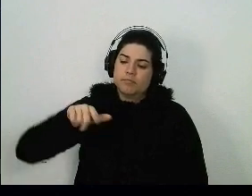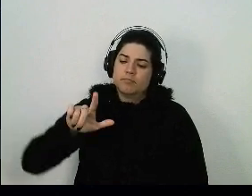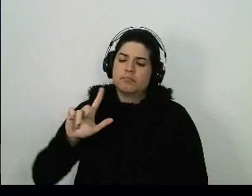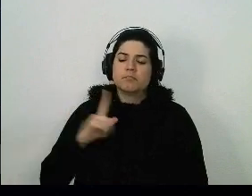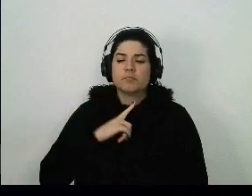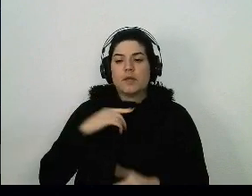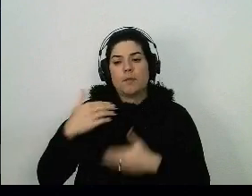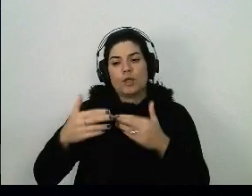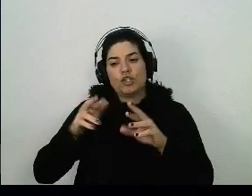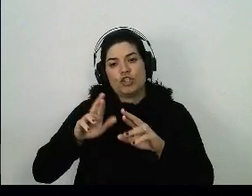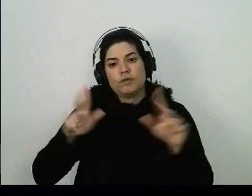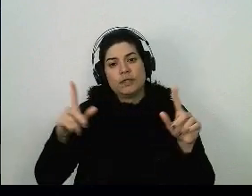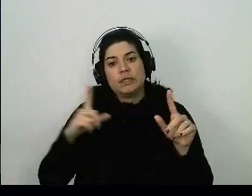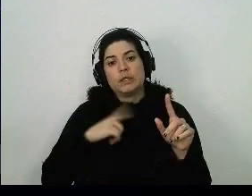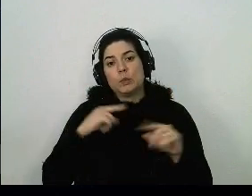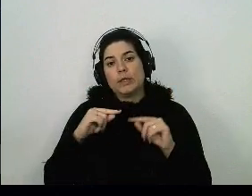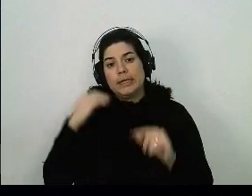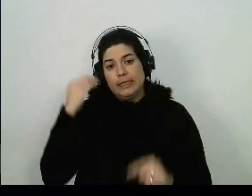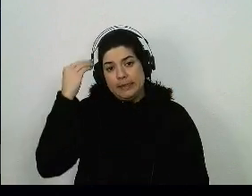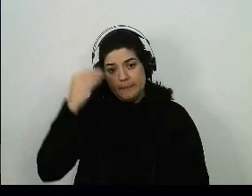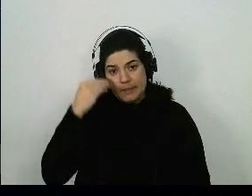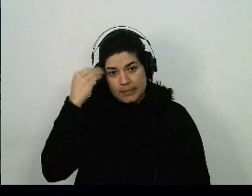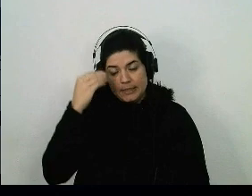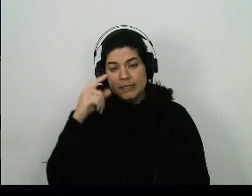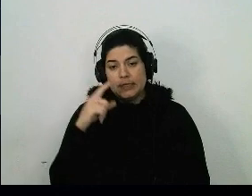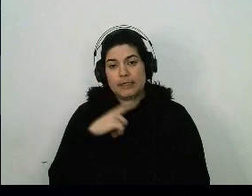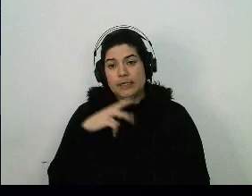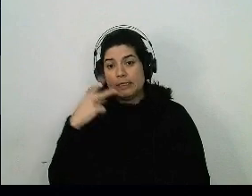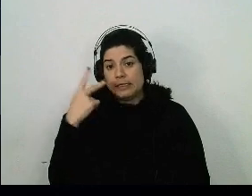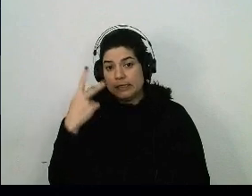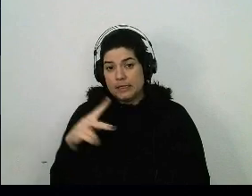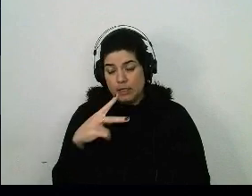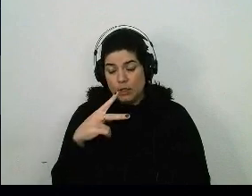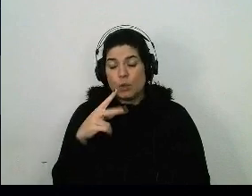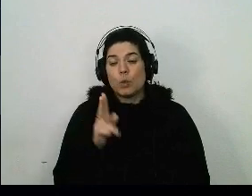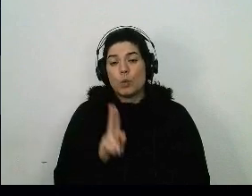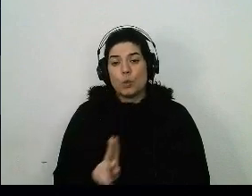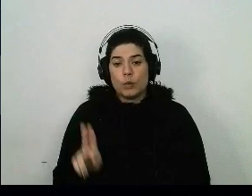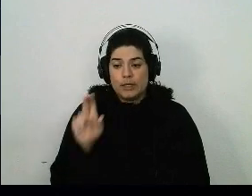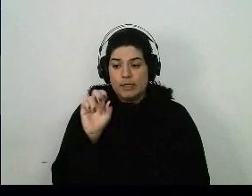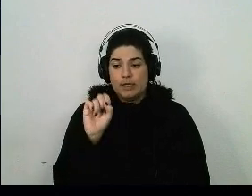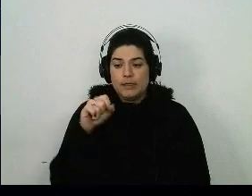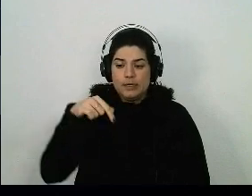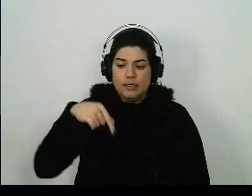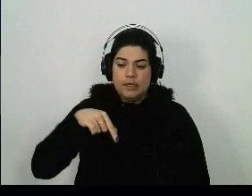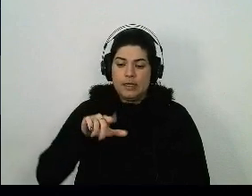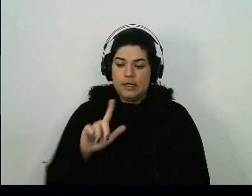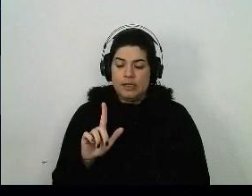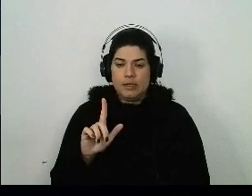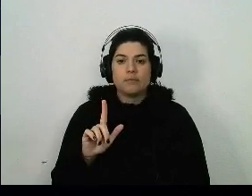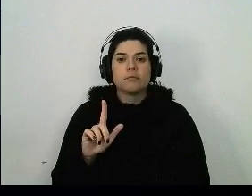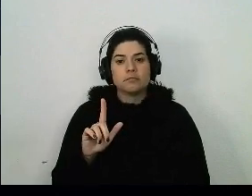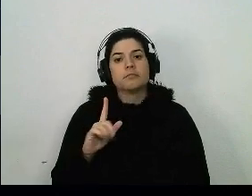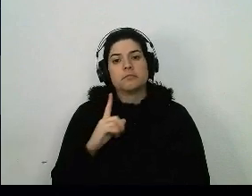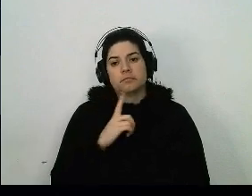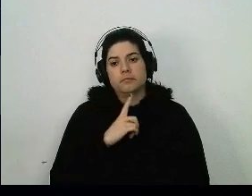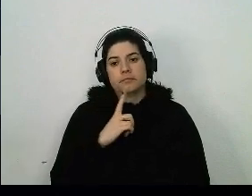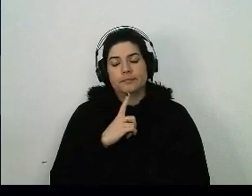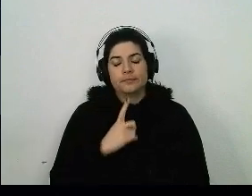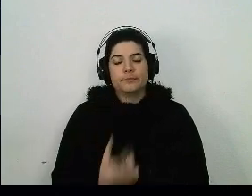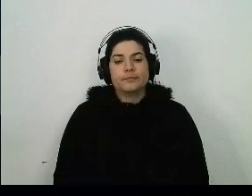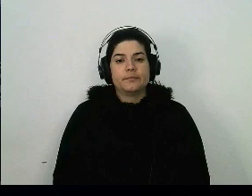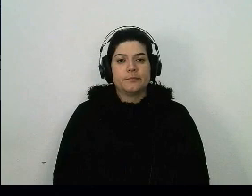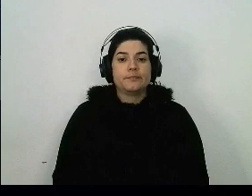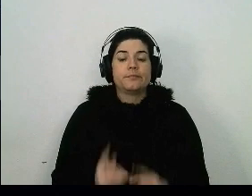ter a experiência de você trabalhar com o teu Azure SQL normal, ou SQL Server, mas por